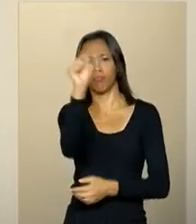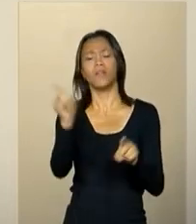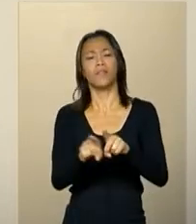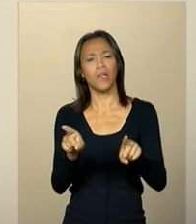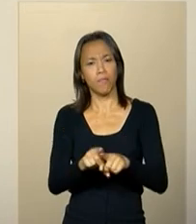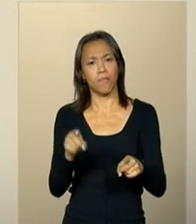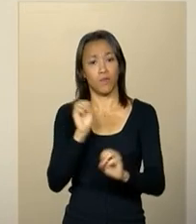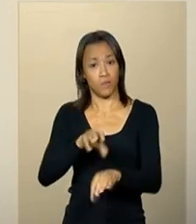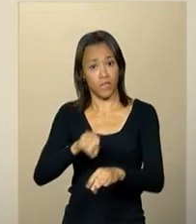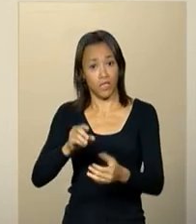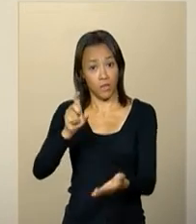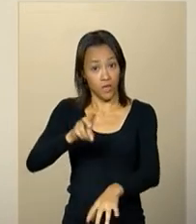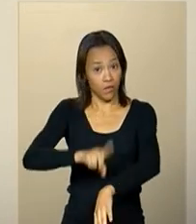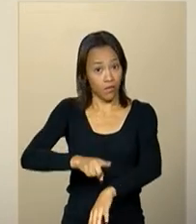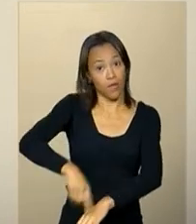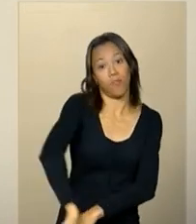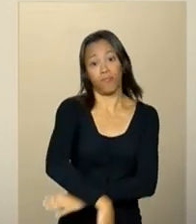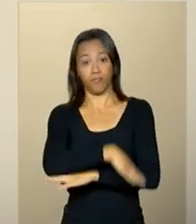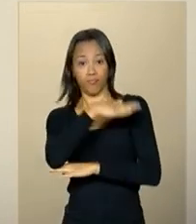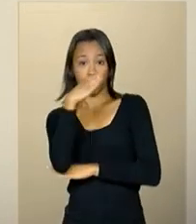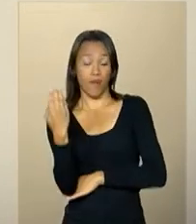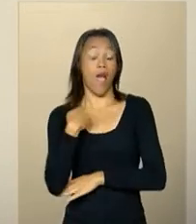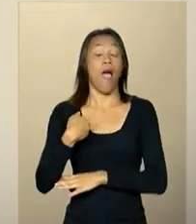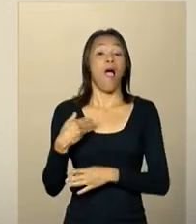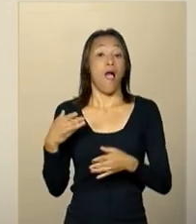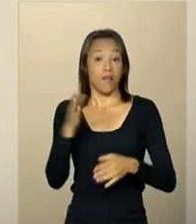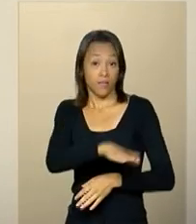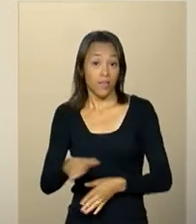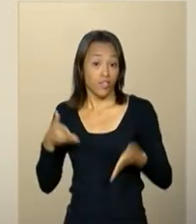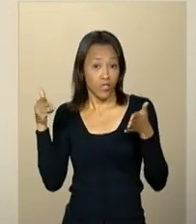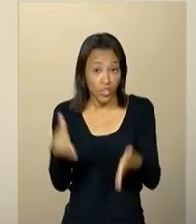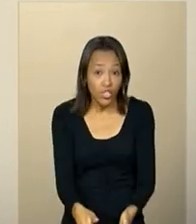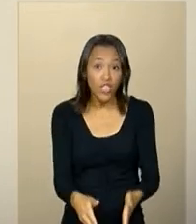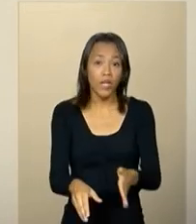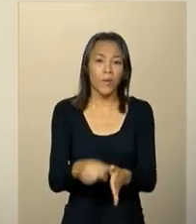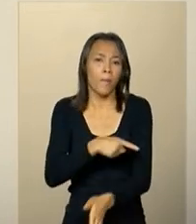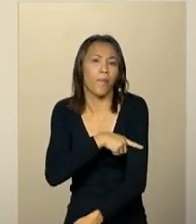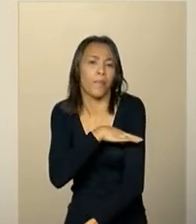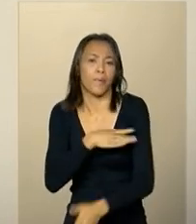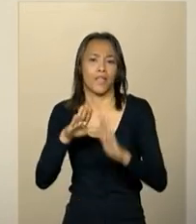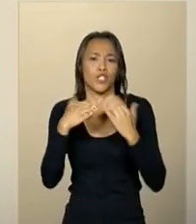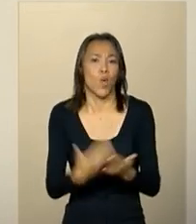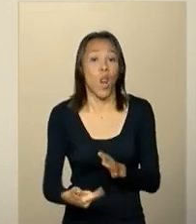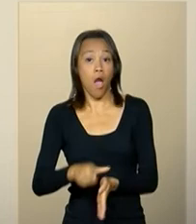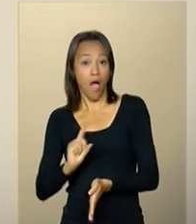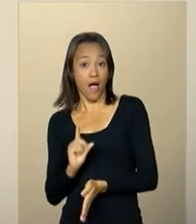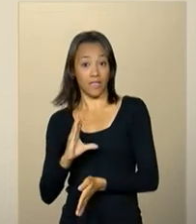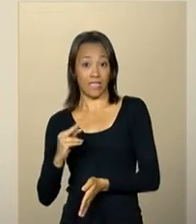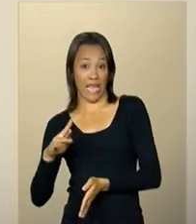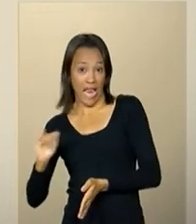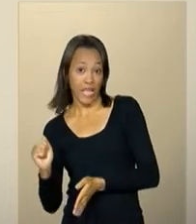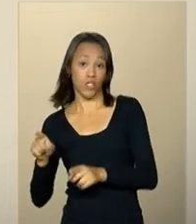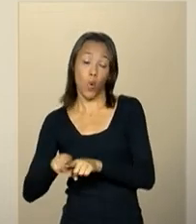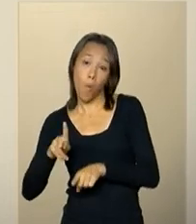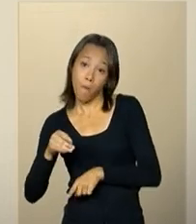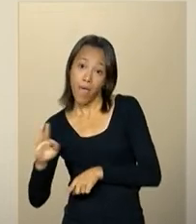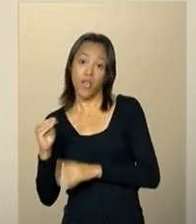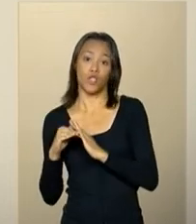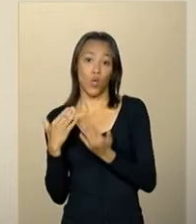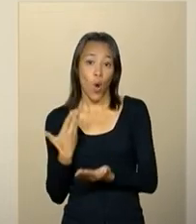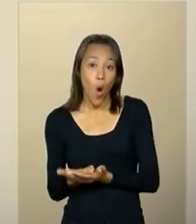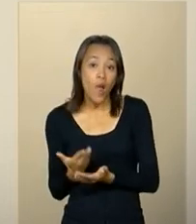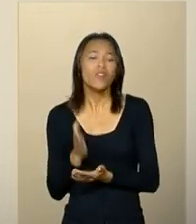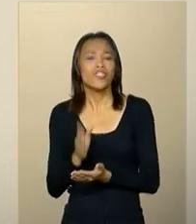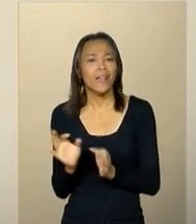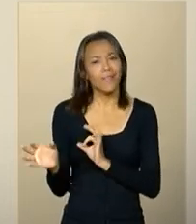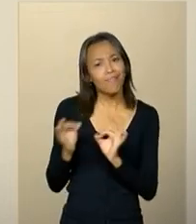em tempo integral às crianças que chegam no primeiro ano da Escola vindo de uma creche e de uma pré-escola já